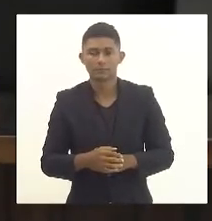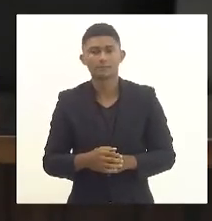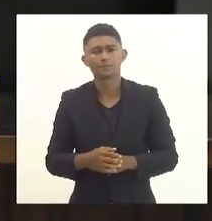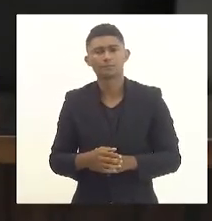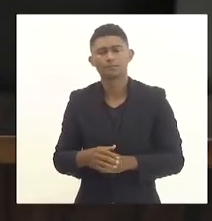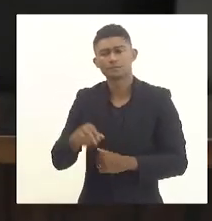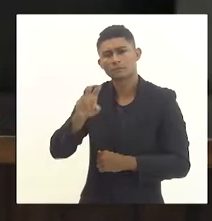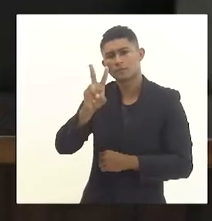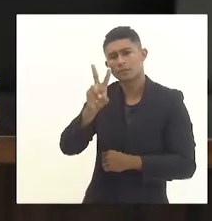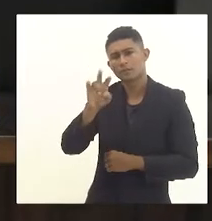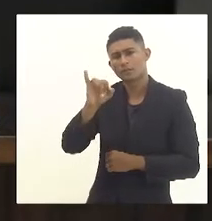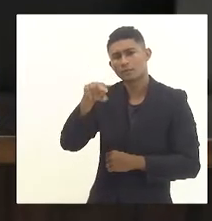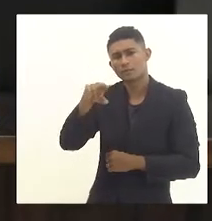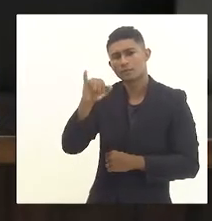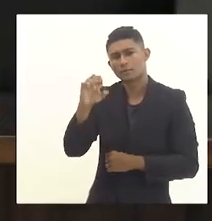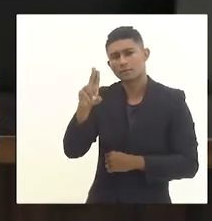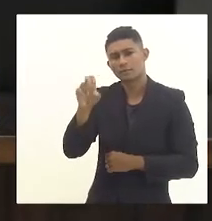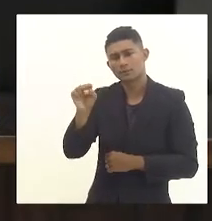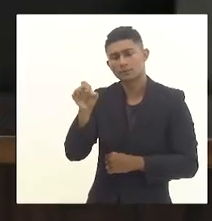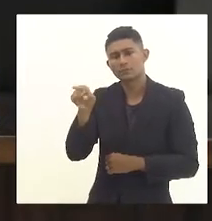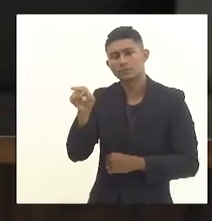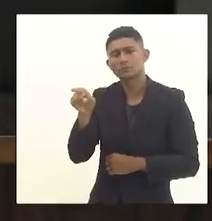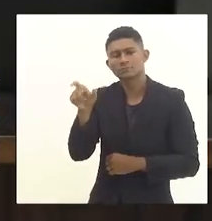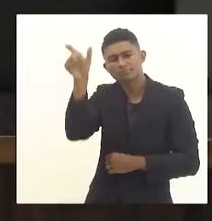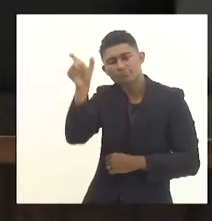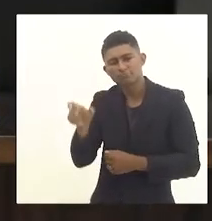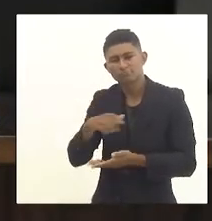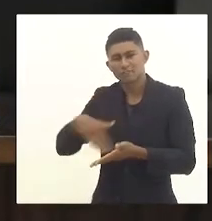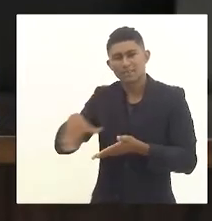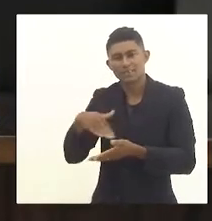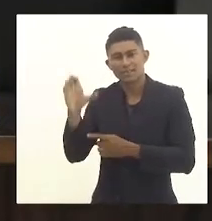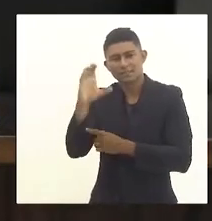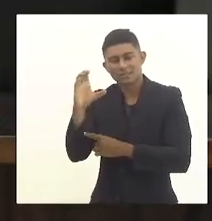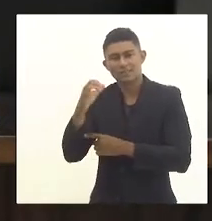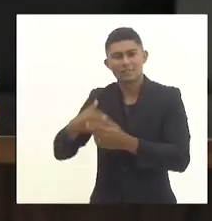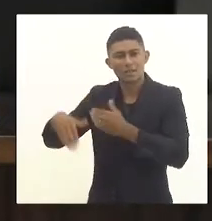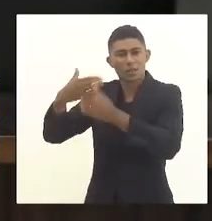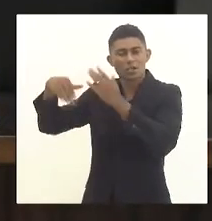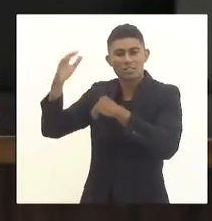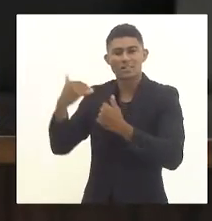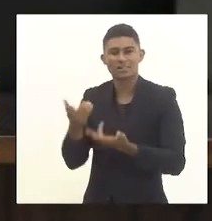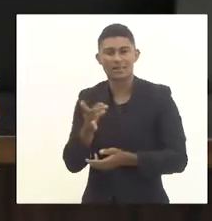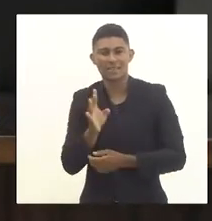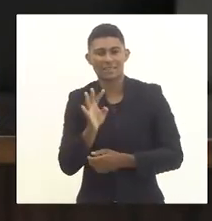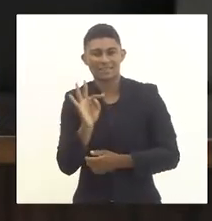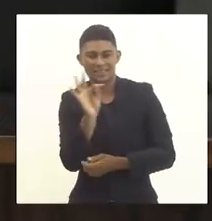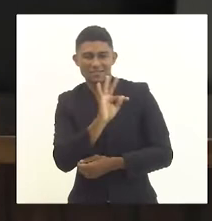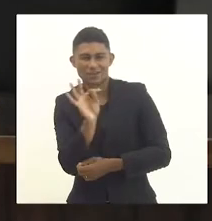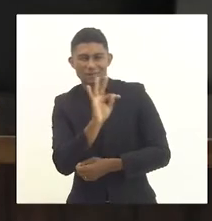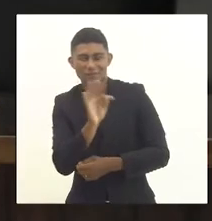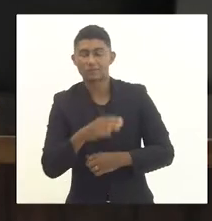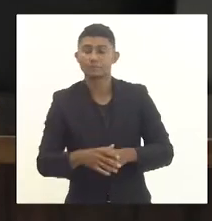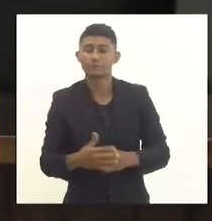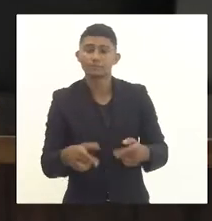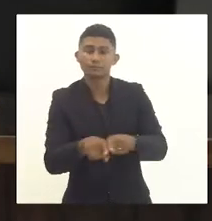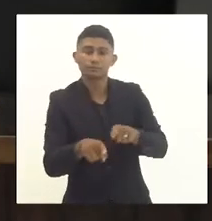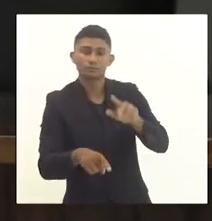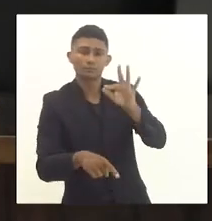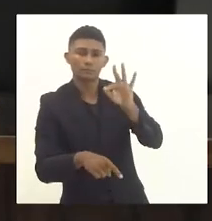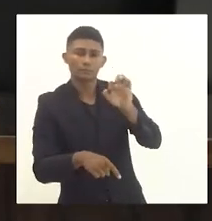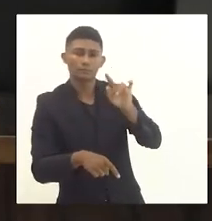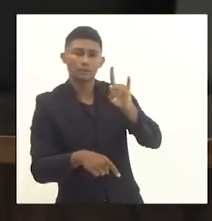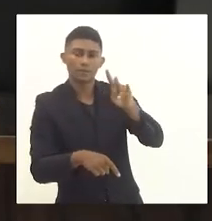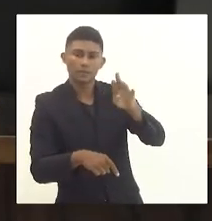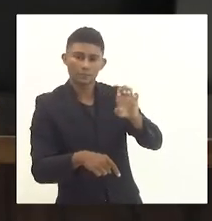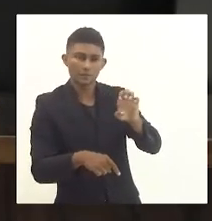Vinícius Oberá, secretário municipal de Ciência e Tecnologia de Teresópolis. Felipe Balbiano, secretário de Tecnologia